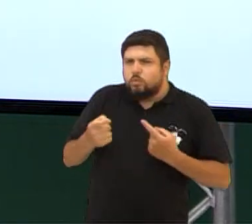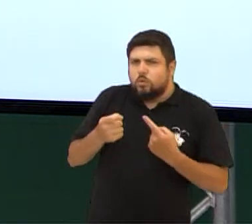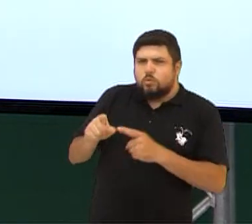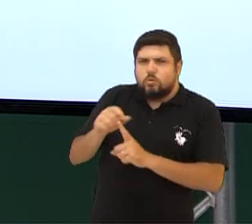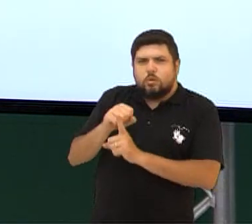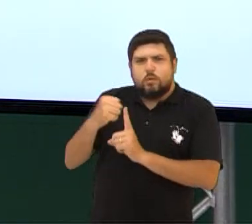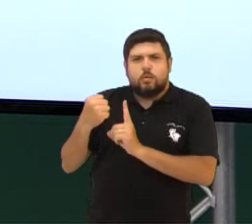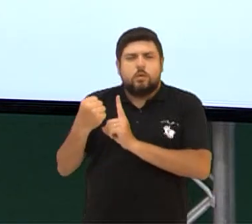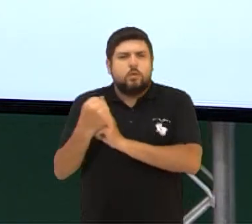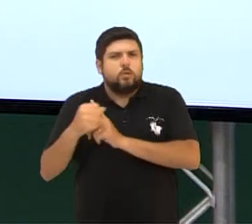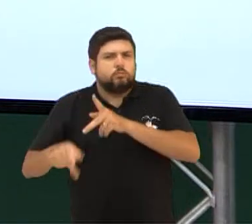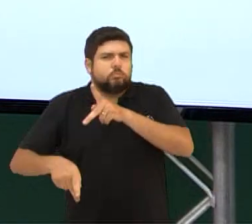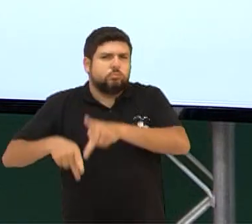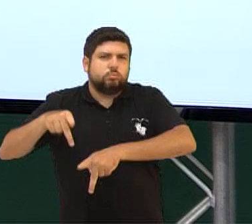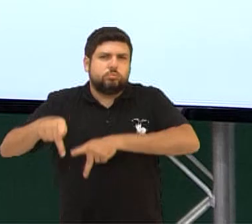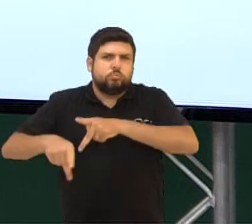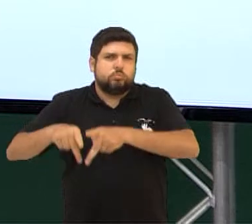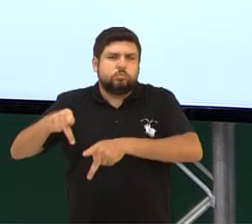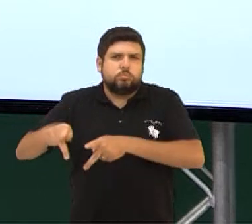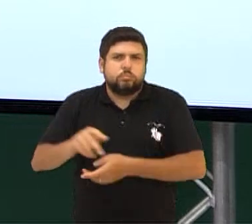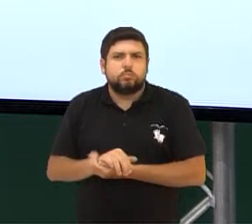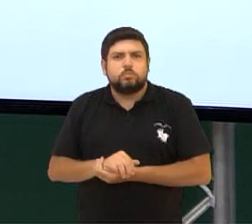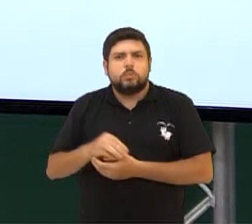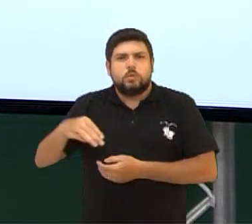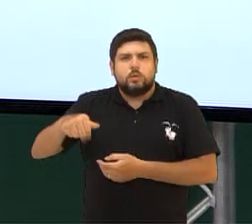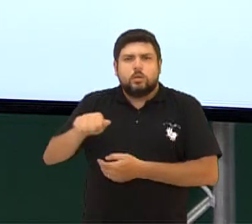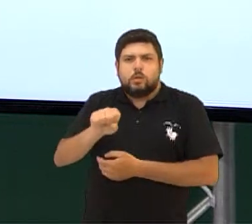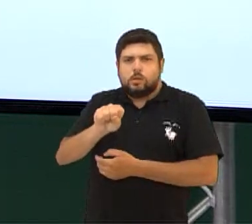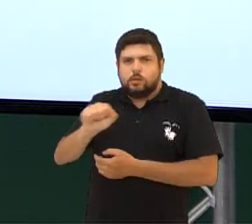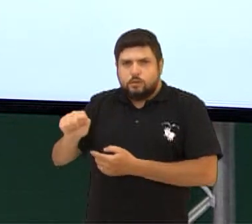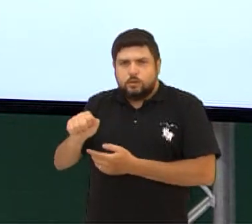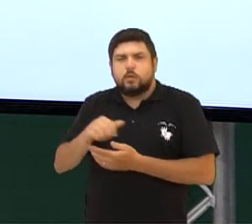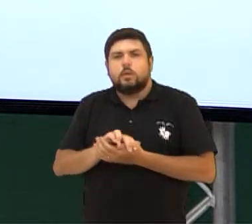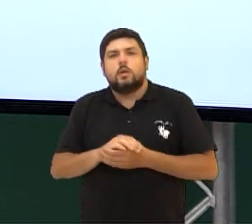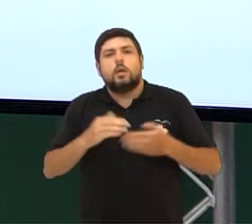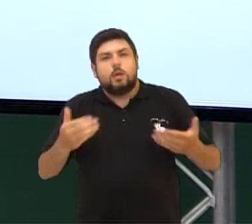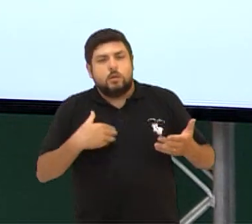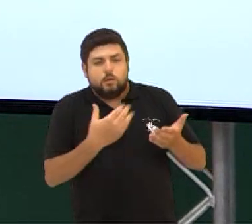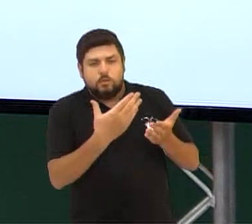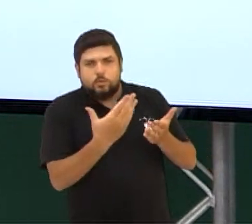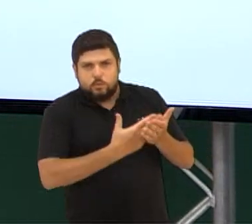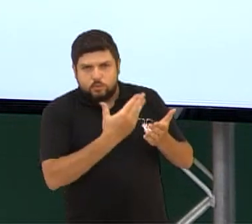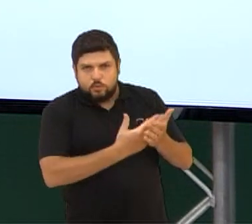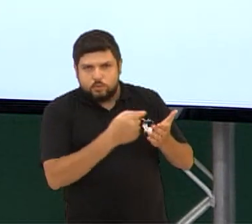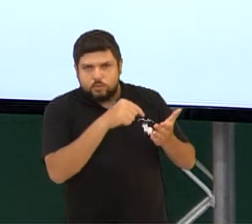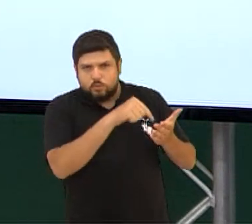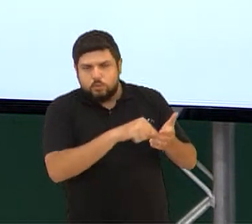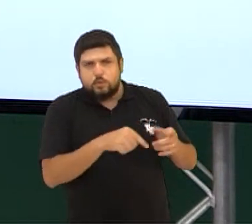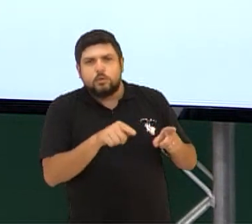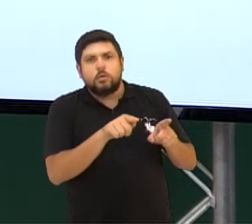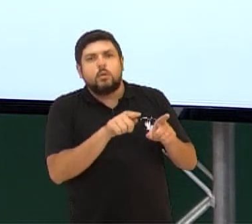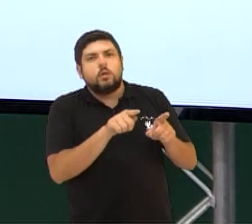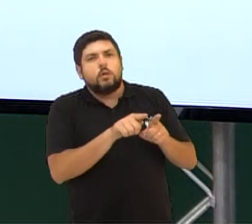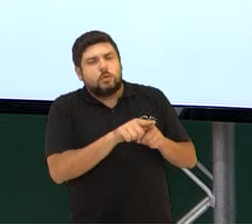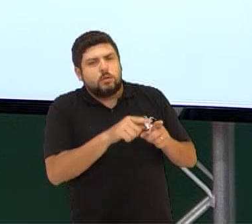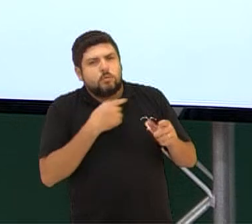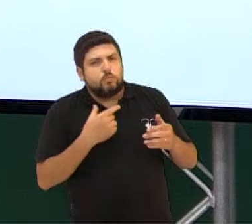a crítica ali que vem da obra do Aldous Huxley também vai vir ali do George Orwell com